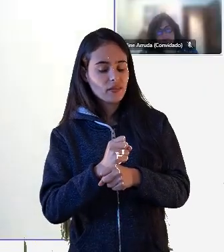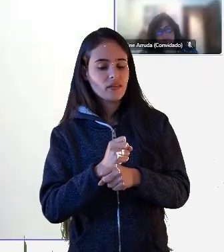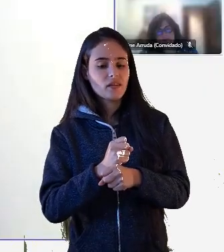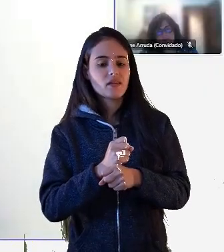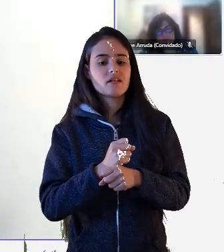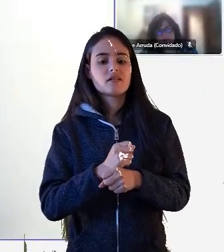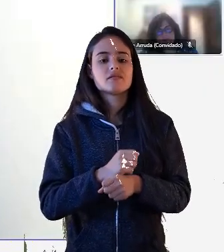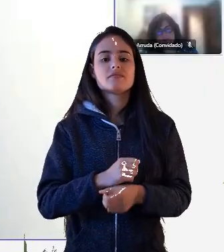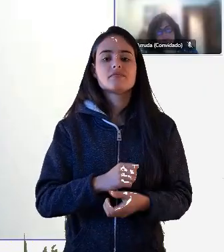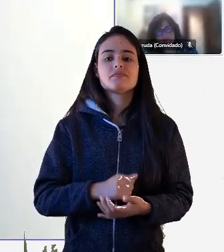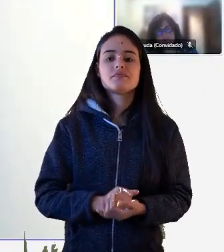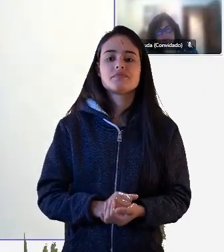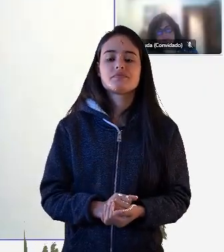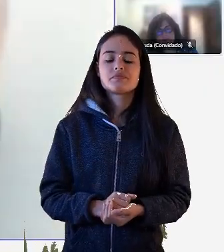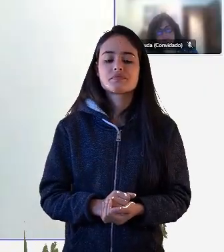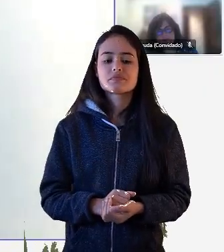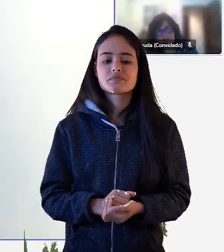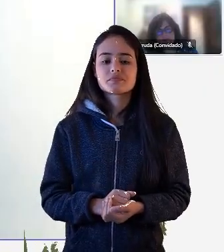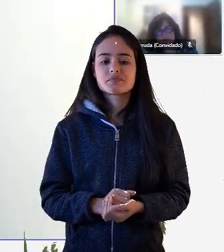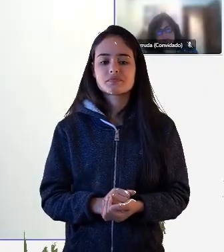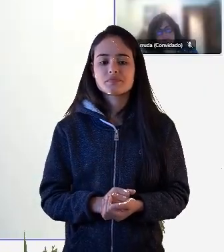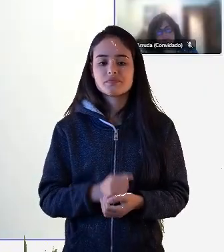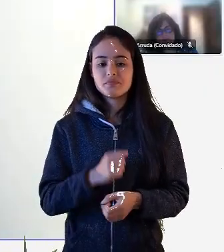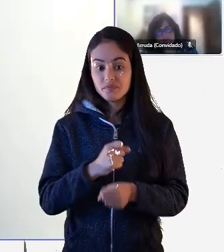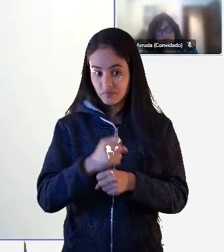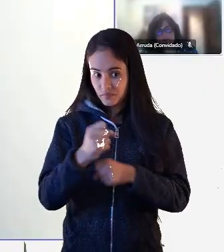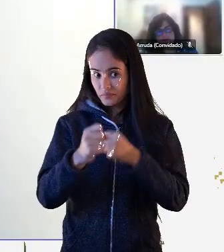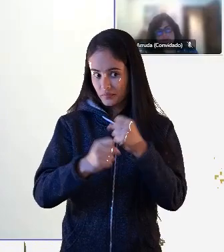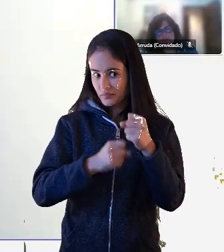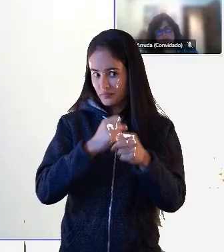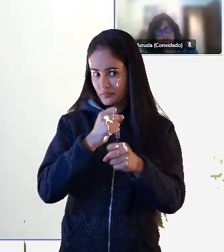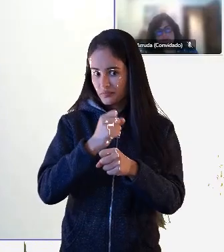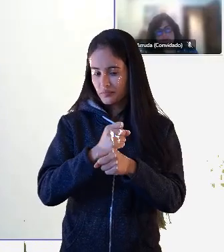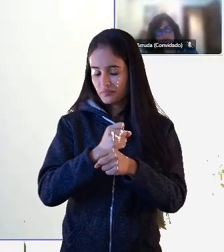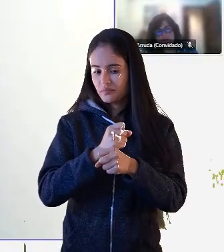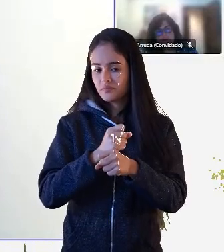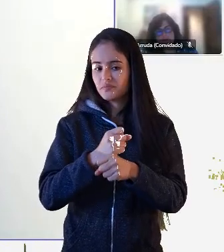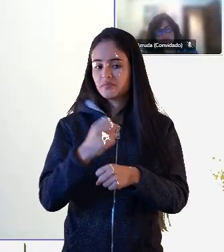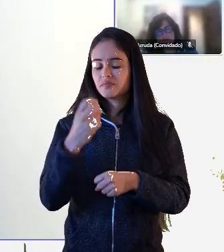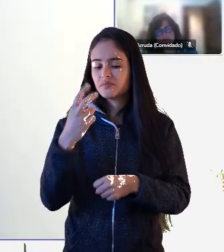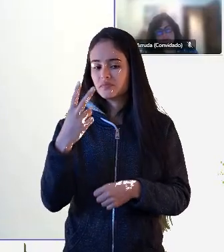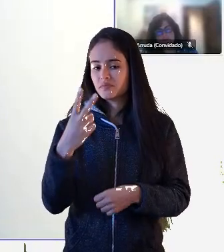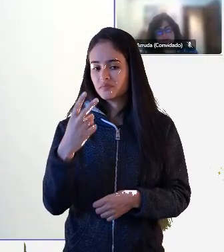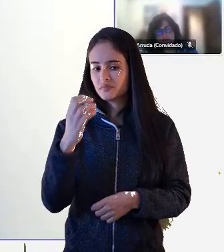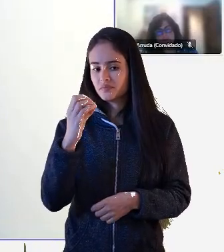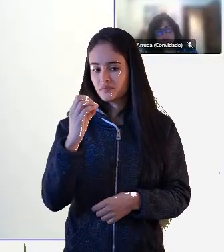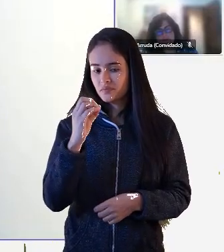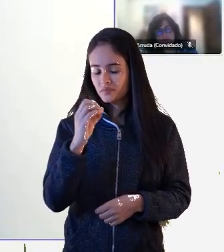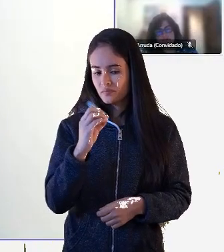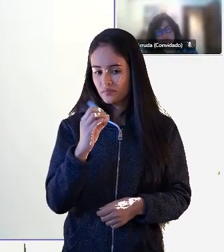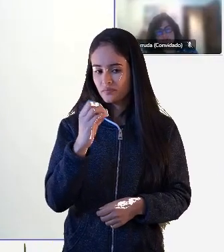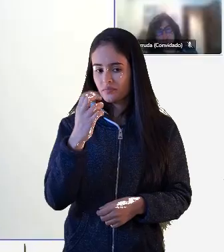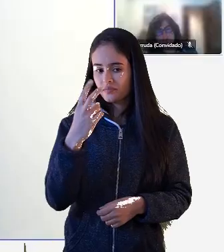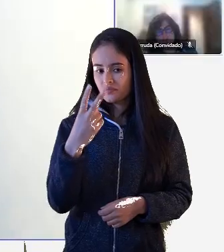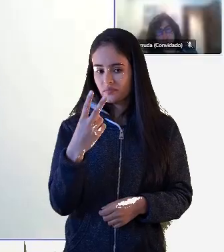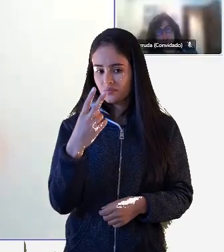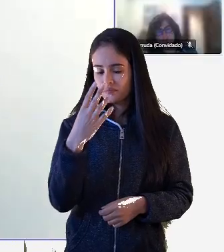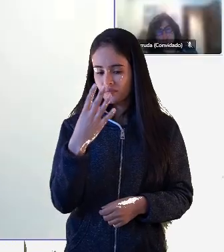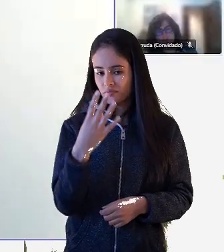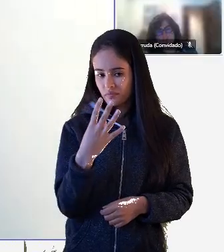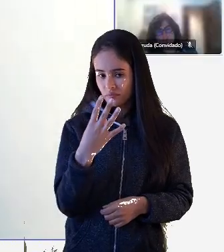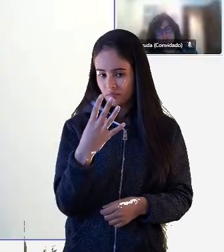por último, mas teve um papel muito principal na feira, trazendo o pessoal do Movimento Negro Unificado. A Associação Afro-Tricordiana,